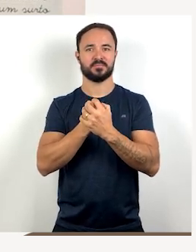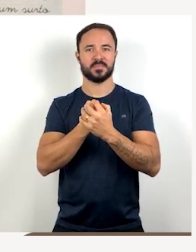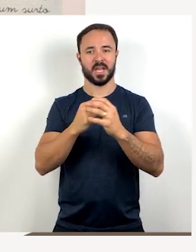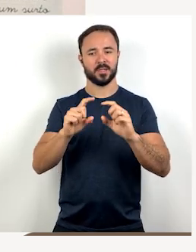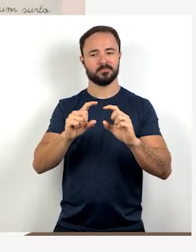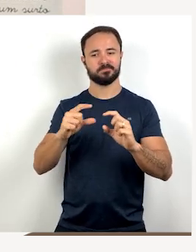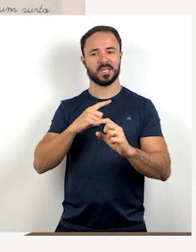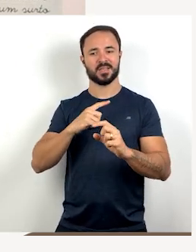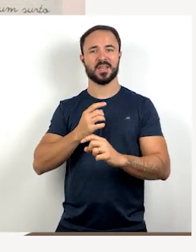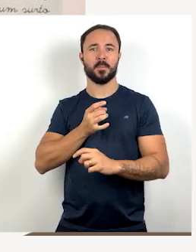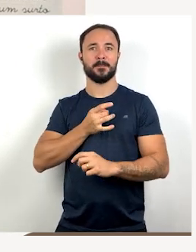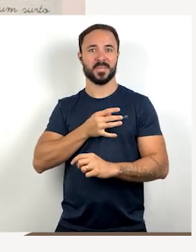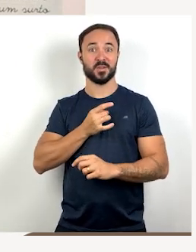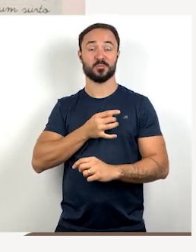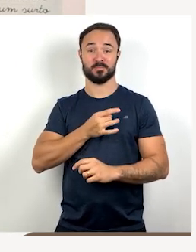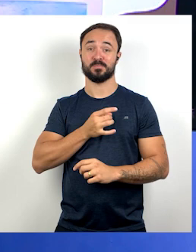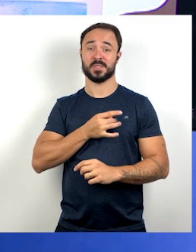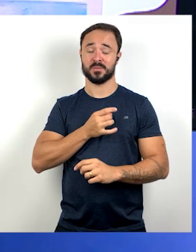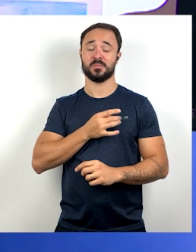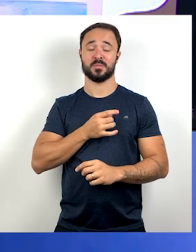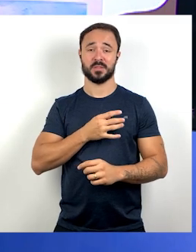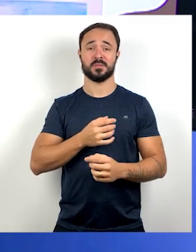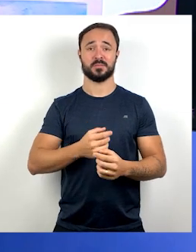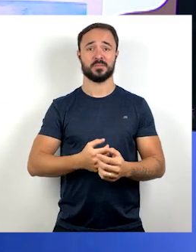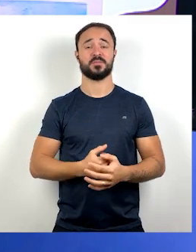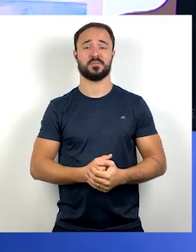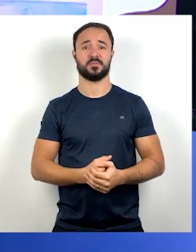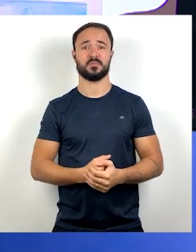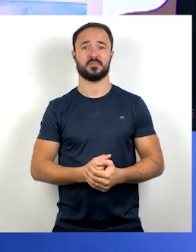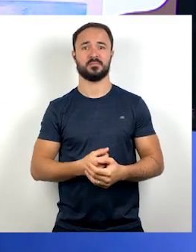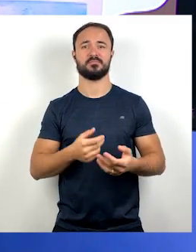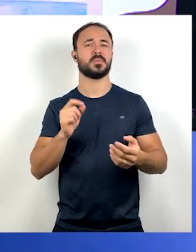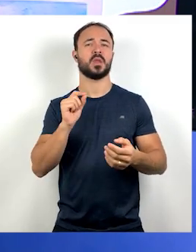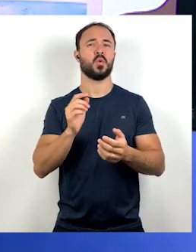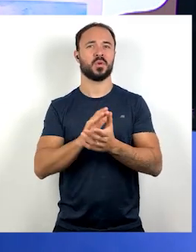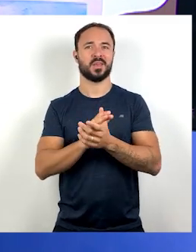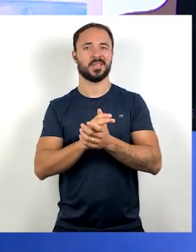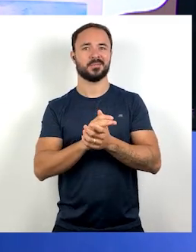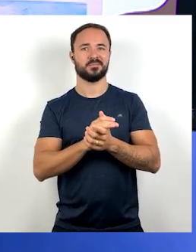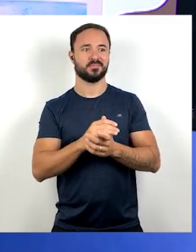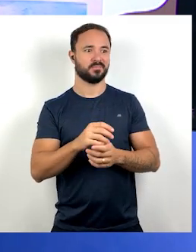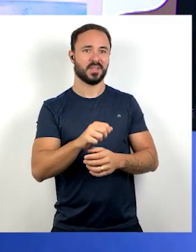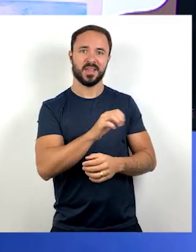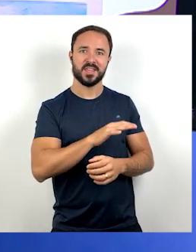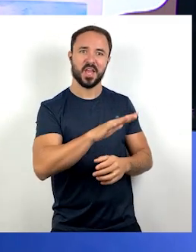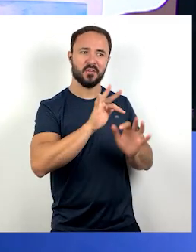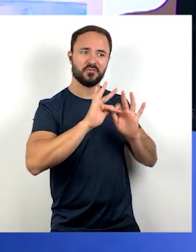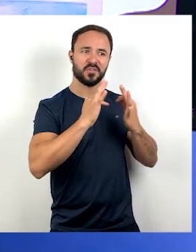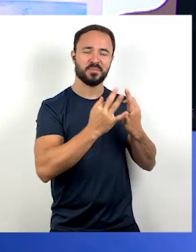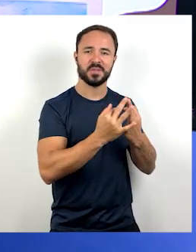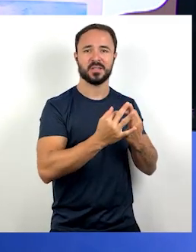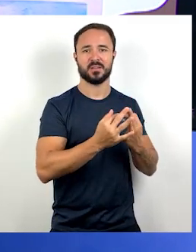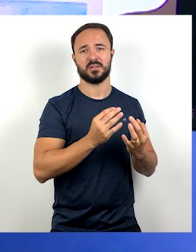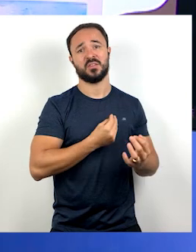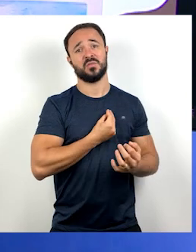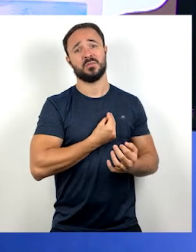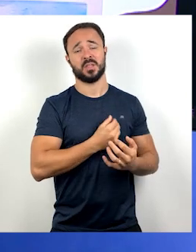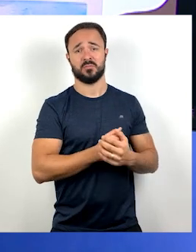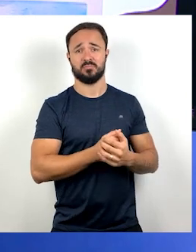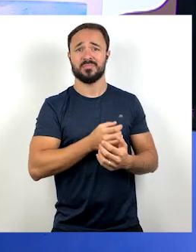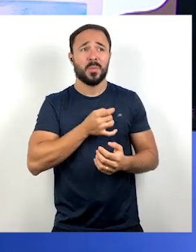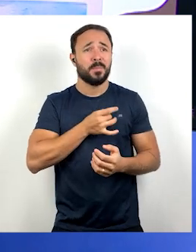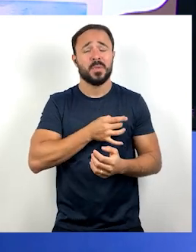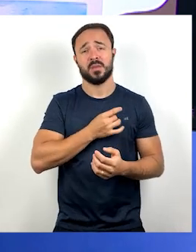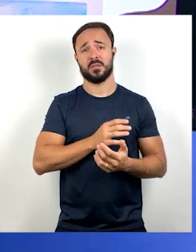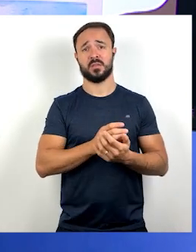tem medo, medo, medo, que é tudo o que essa família vive. Por quê? Porque eles